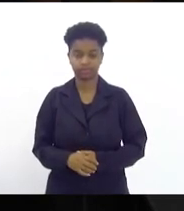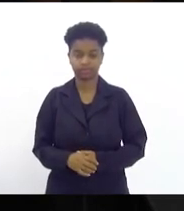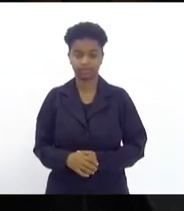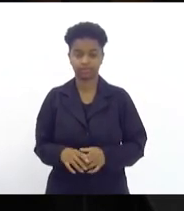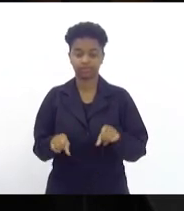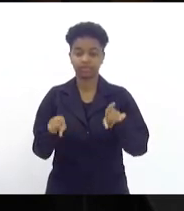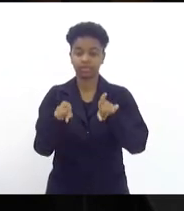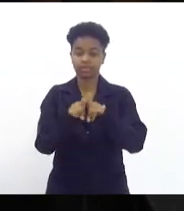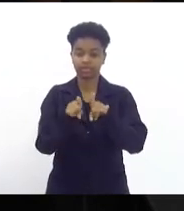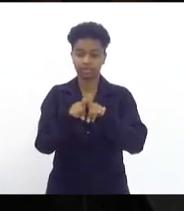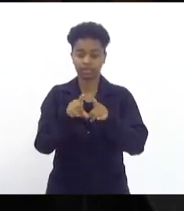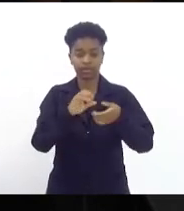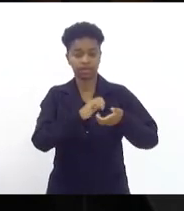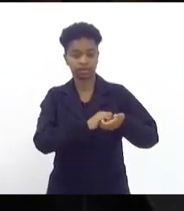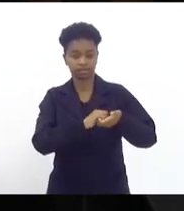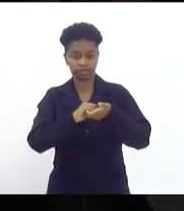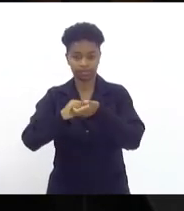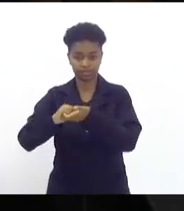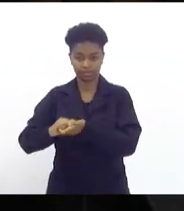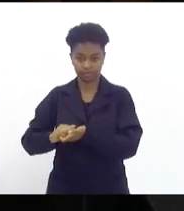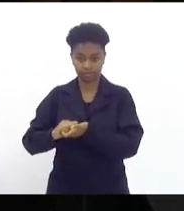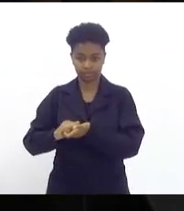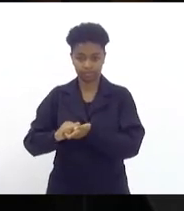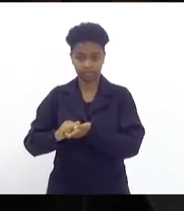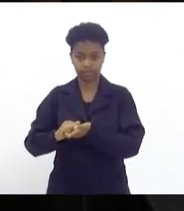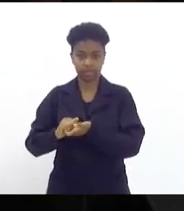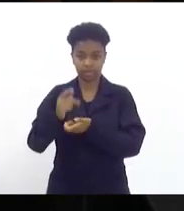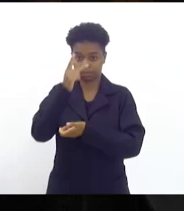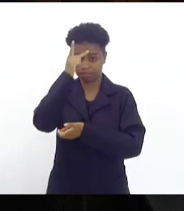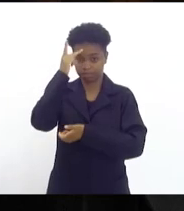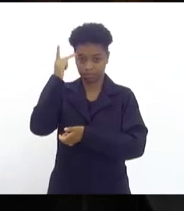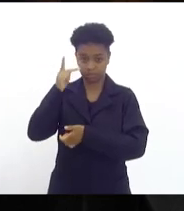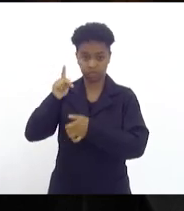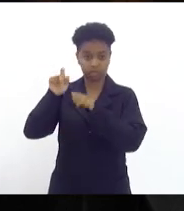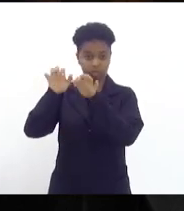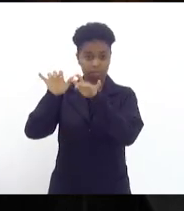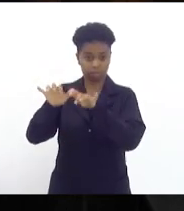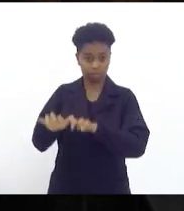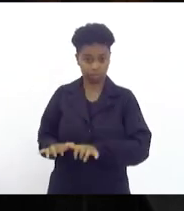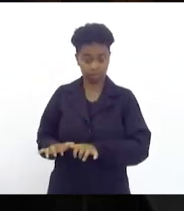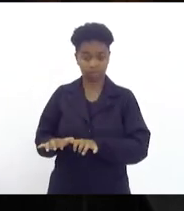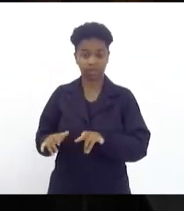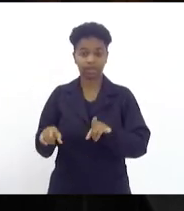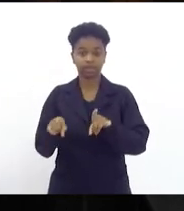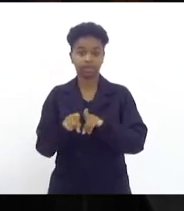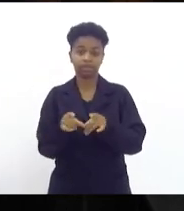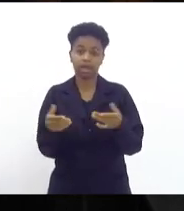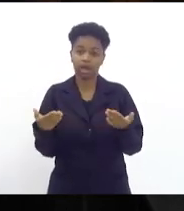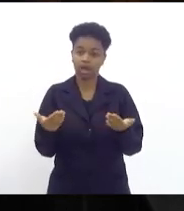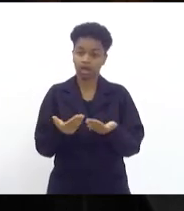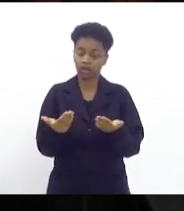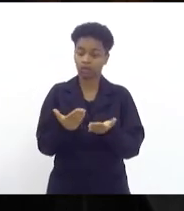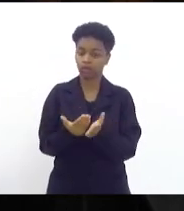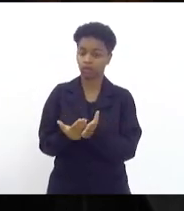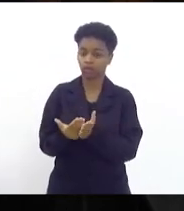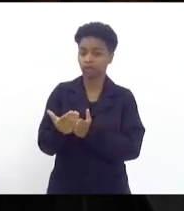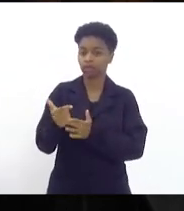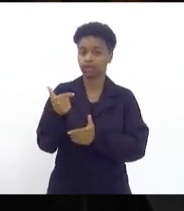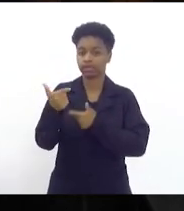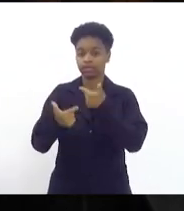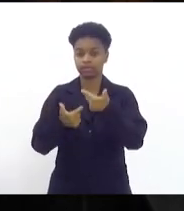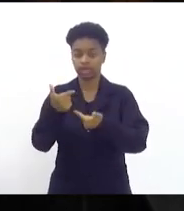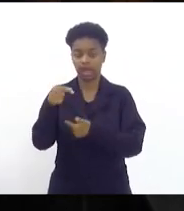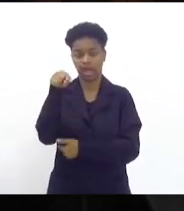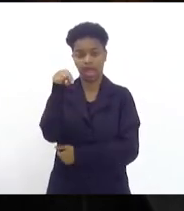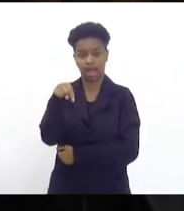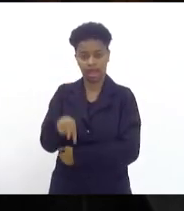também as nossas taquígrafos e agora passam a trabalhar aqui